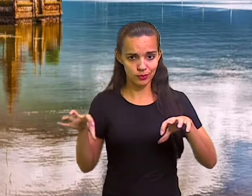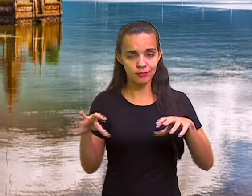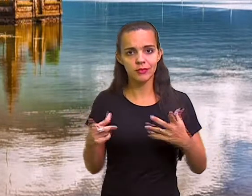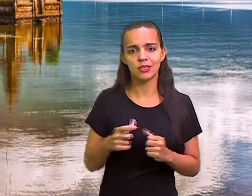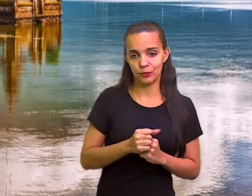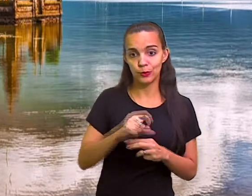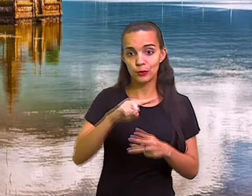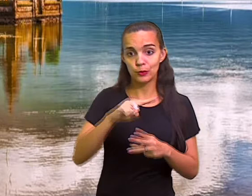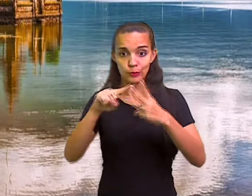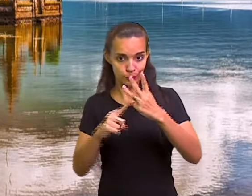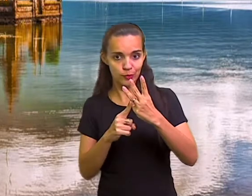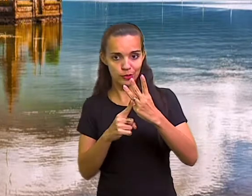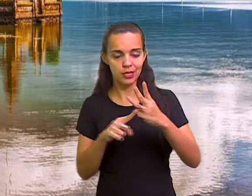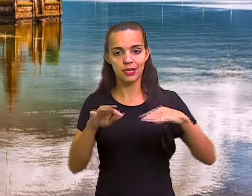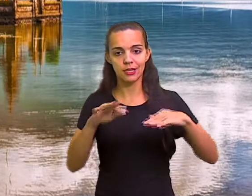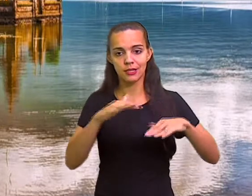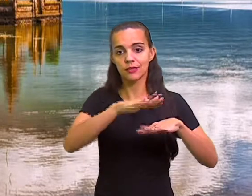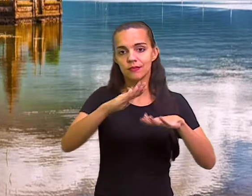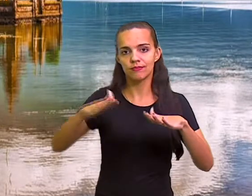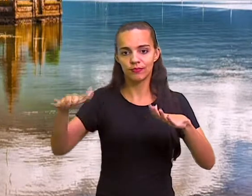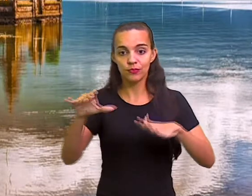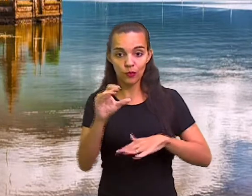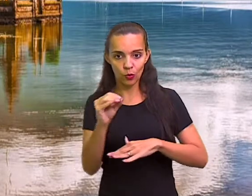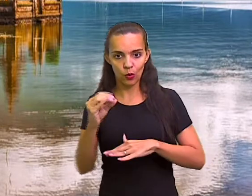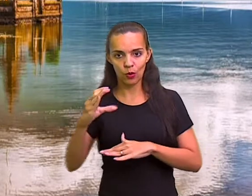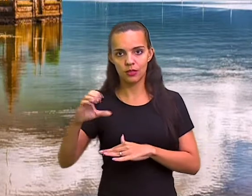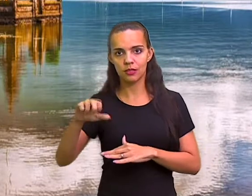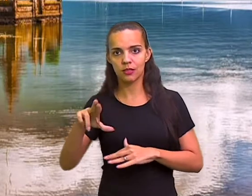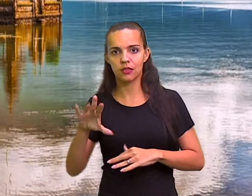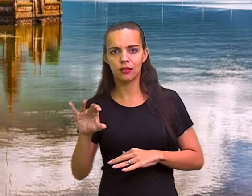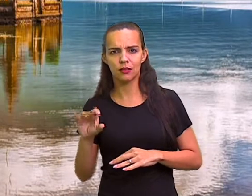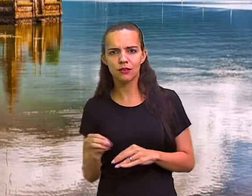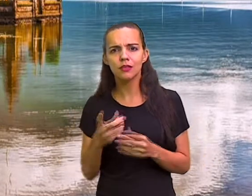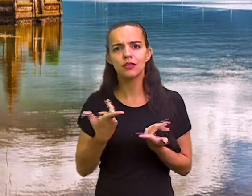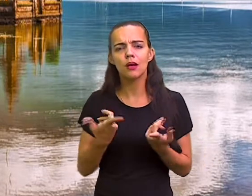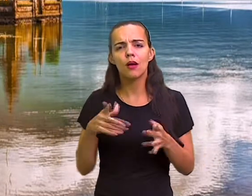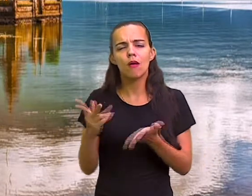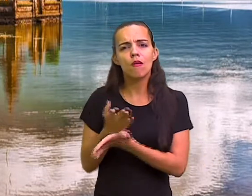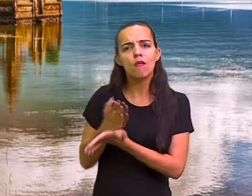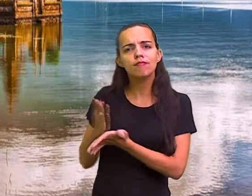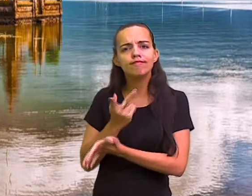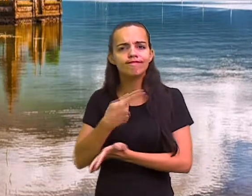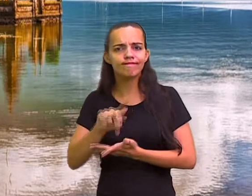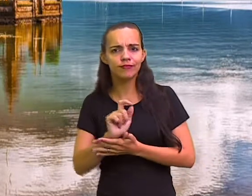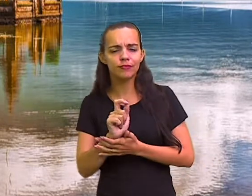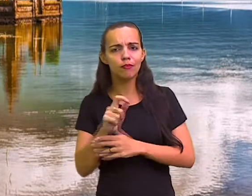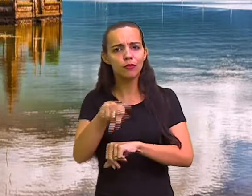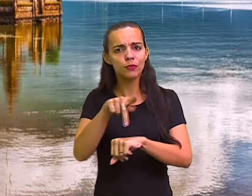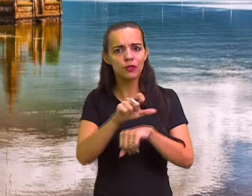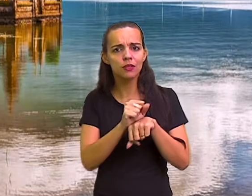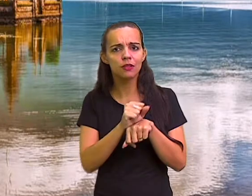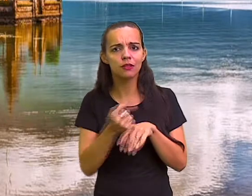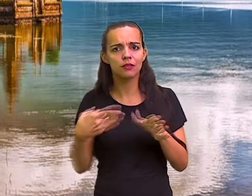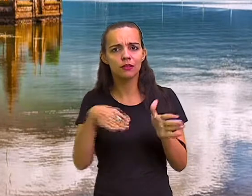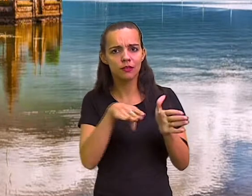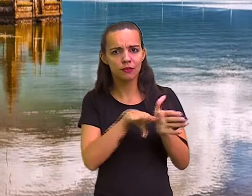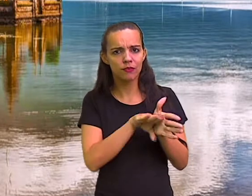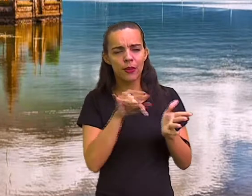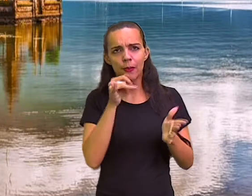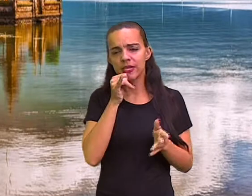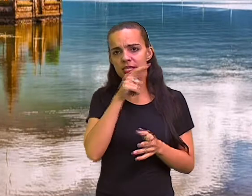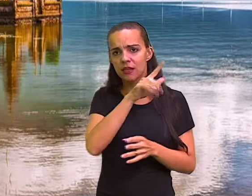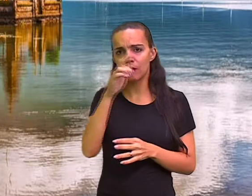dos Safávidas em Tabriz e a aliança com os Moguls na